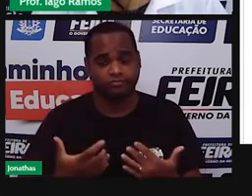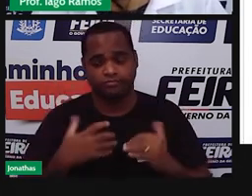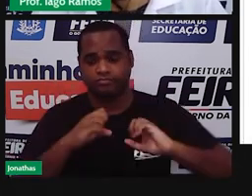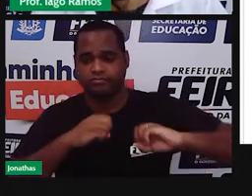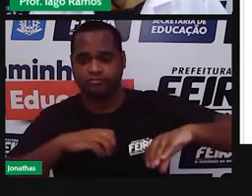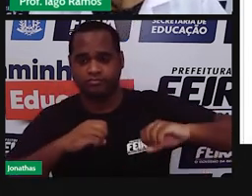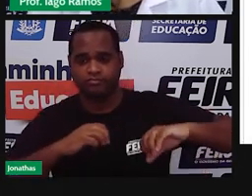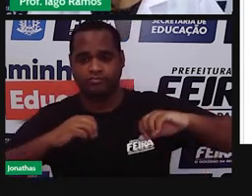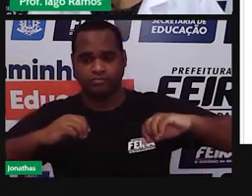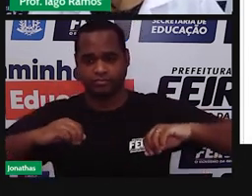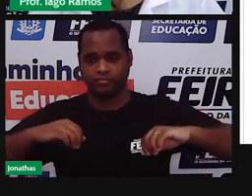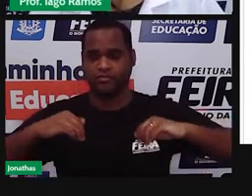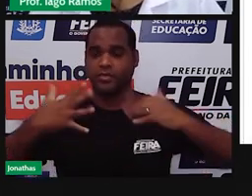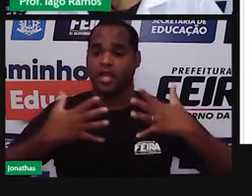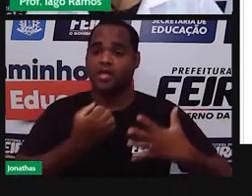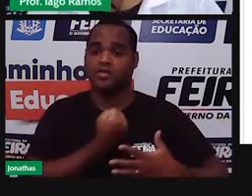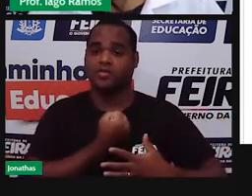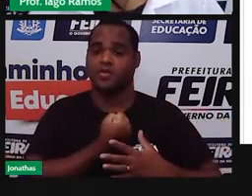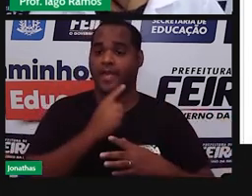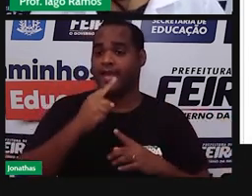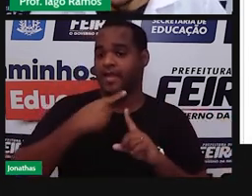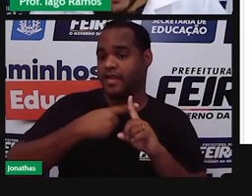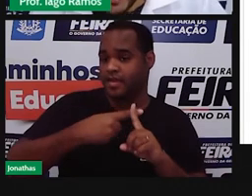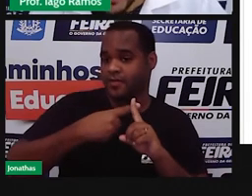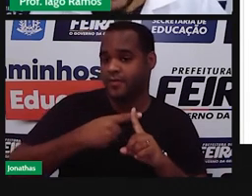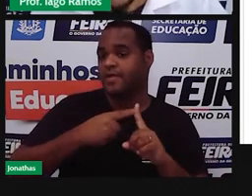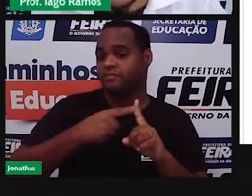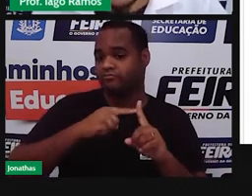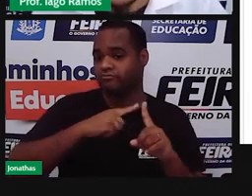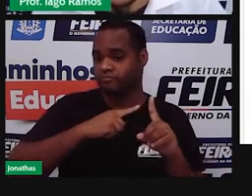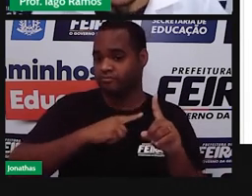aqui, ó, a soma de um número positivo com um número